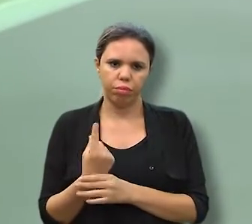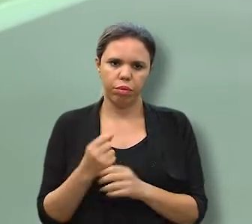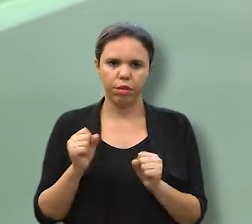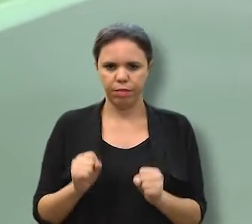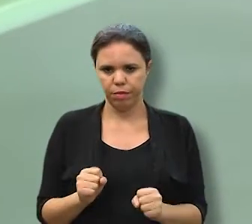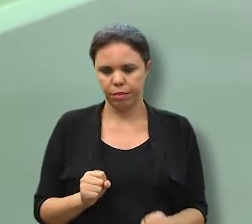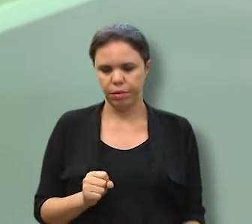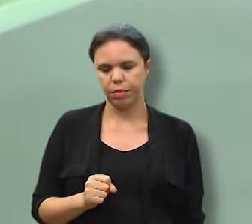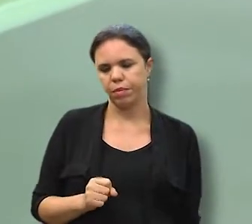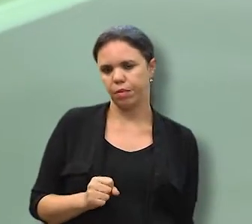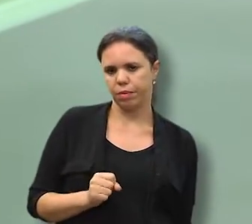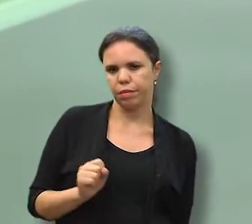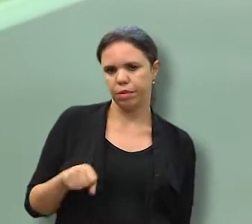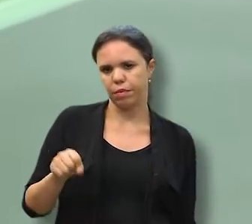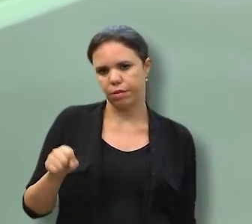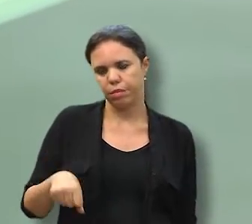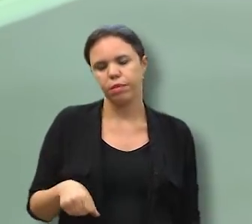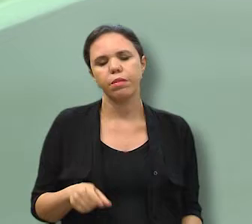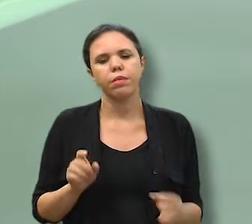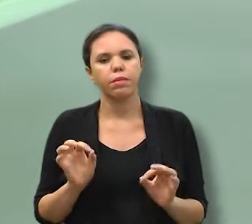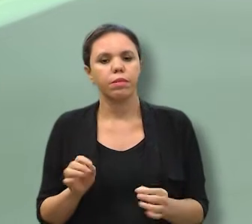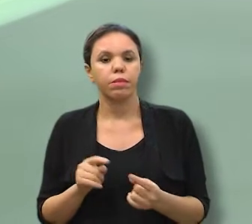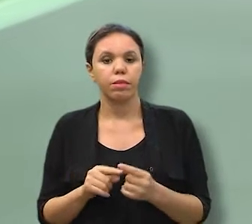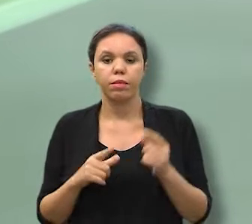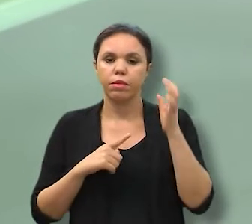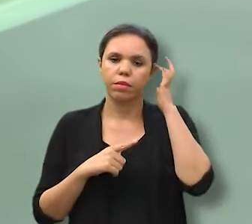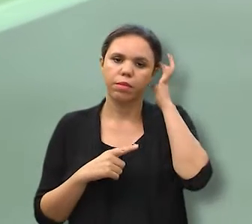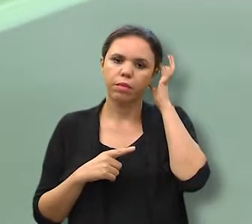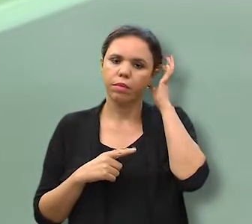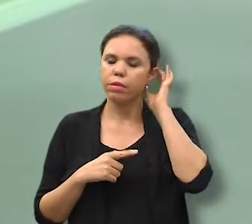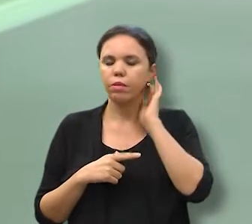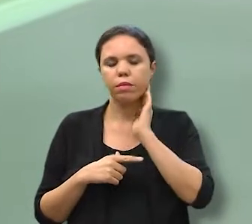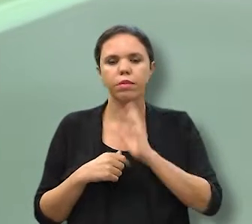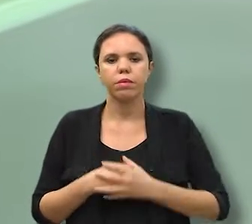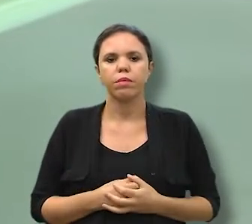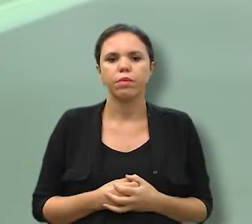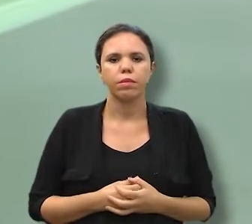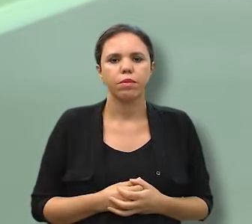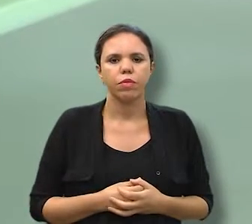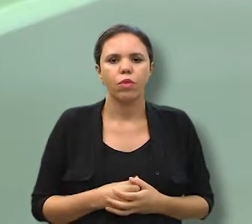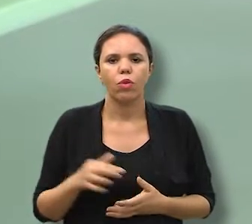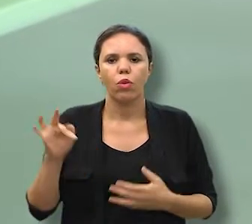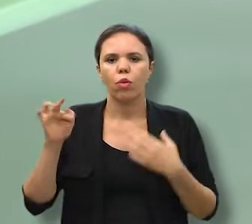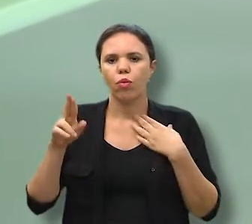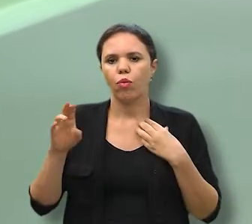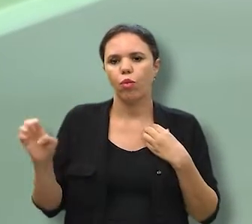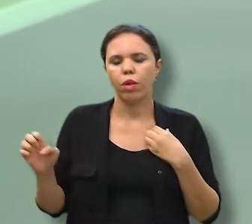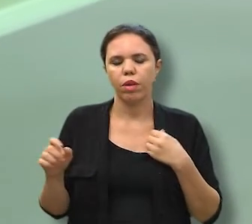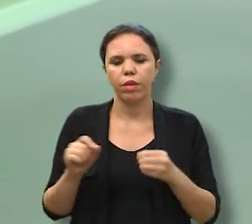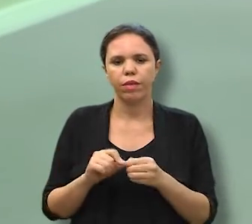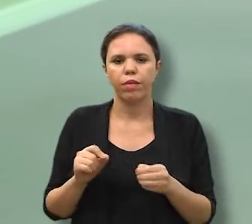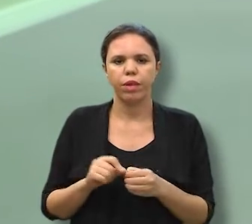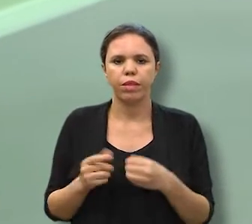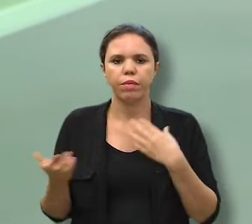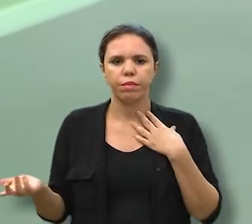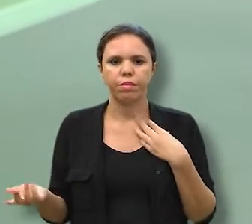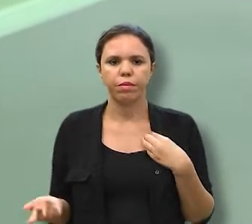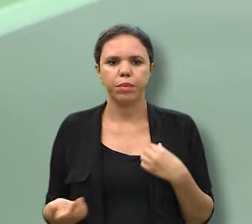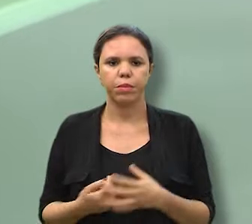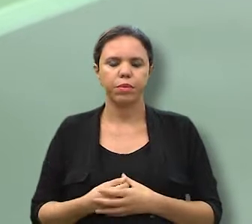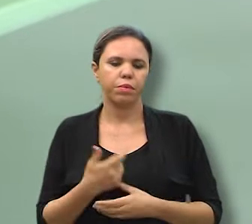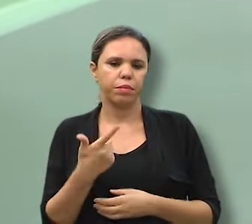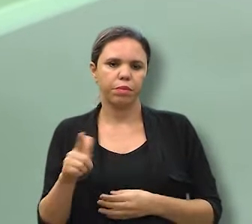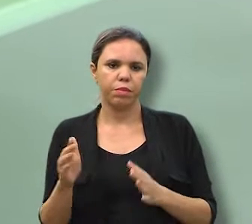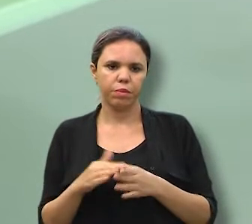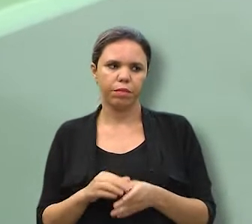liquidificador? Pode. O ideal, se você tiver um bol e um fouet, fazer ele com bol e com fouet. Ah, eu não tenho